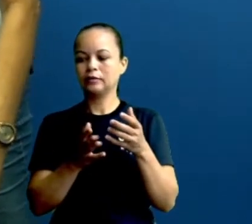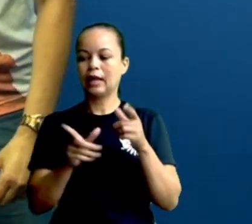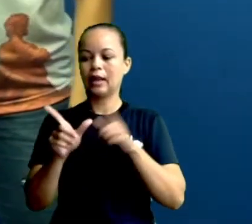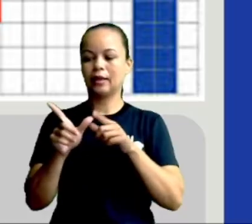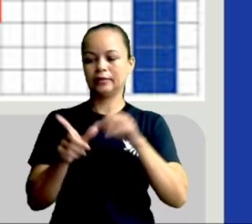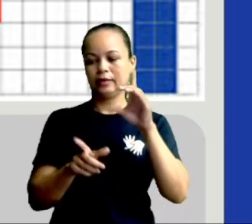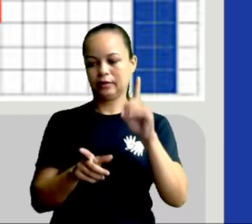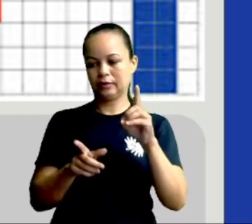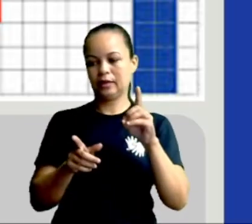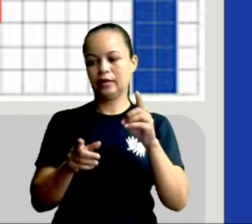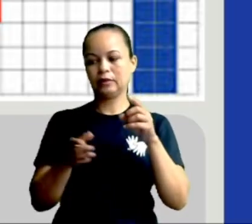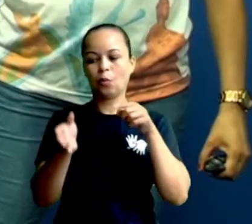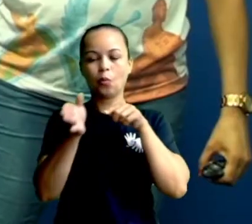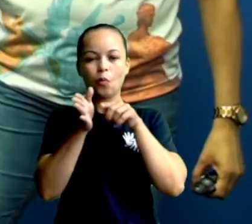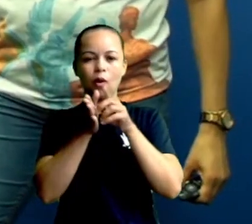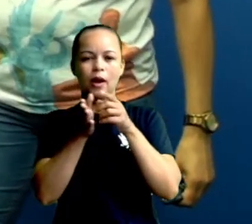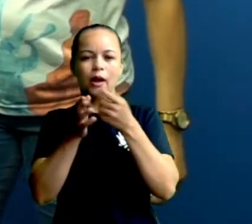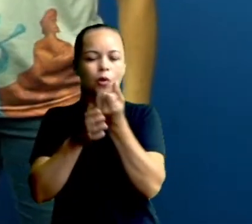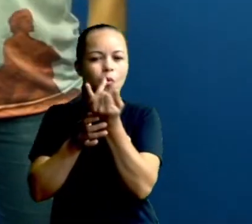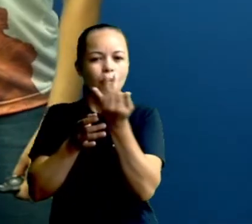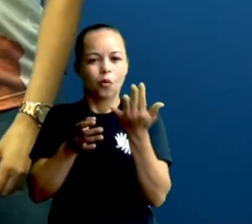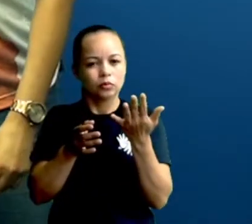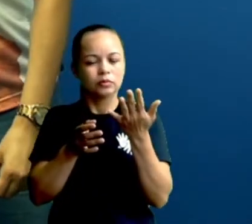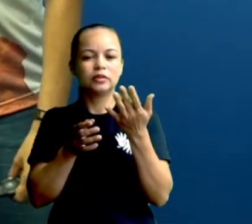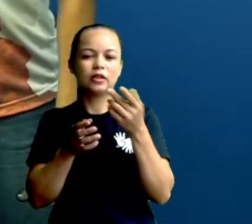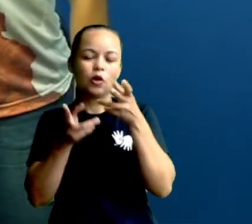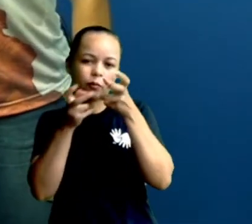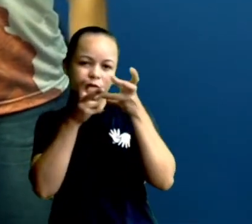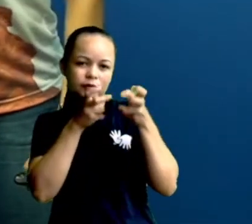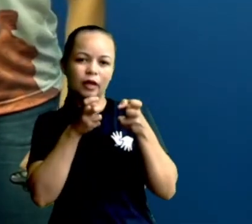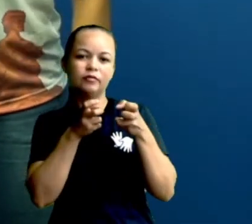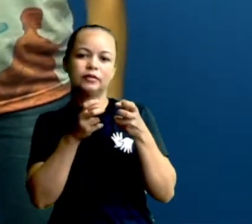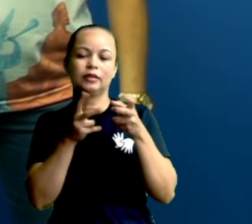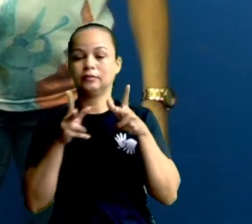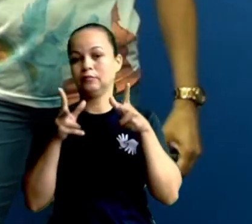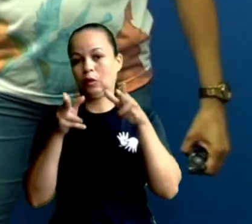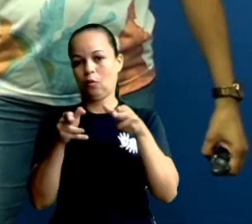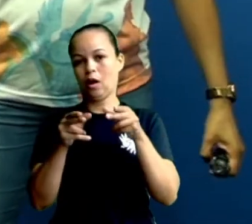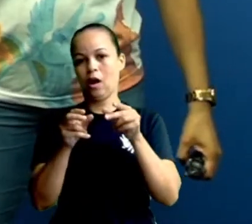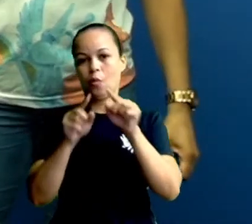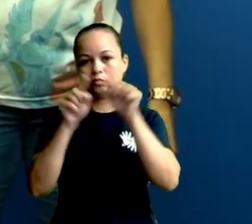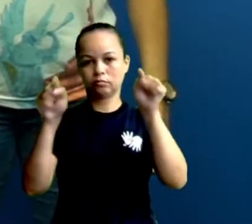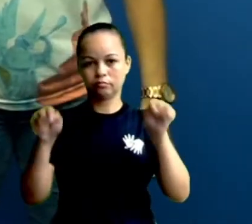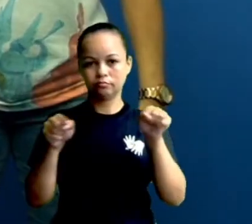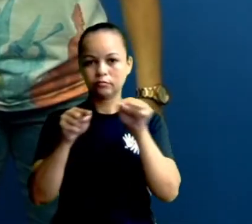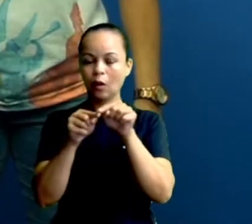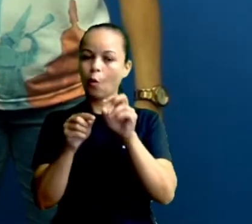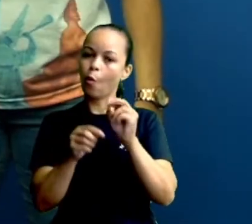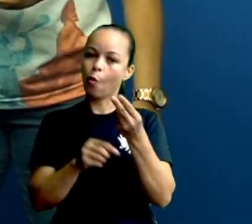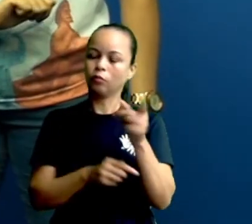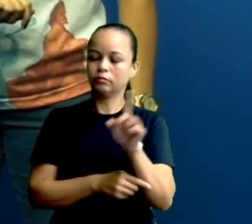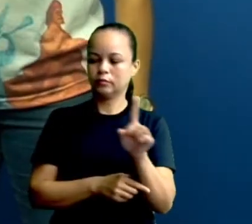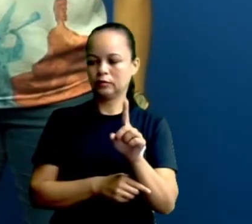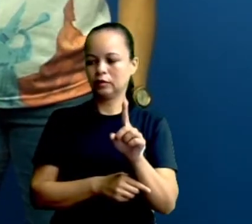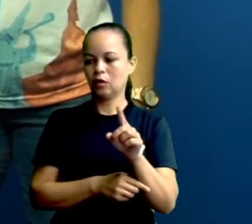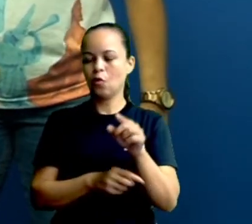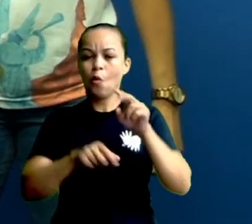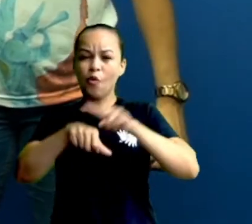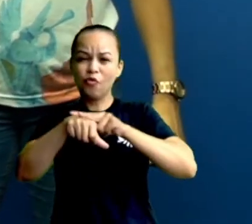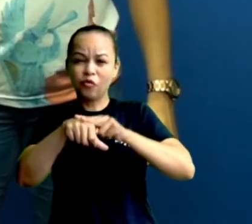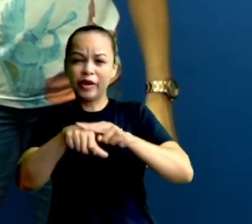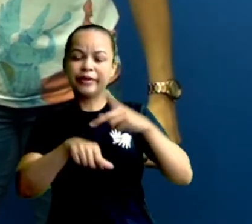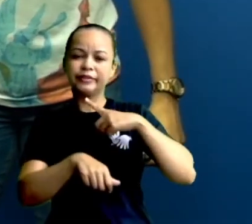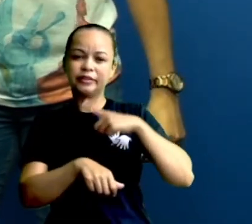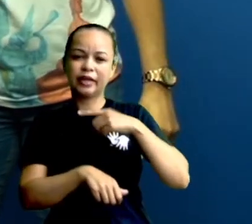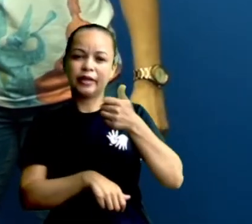se os tamanhos são iguais ou não. Contando aqui o verde, a gente percebe que tem 18 quadradinhos. Lembram